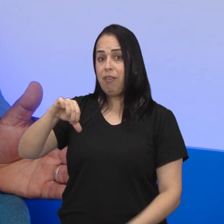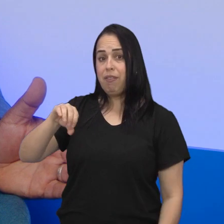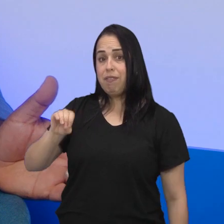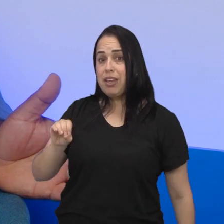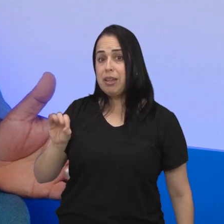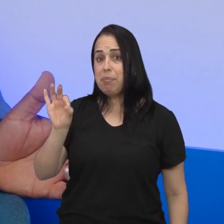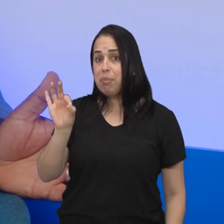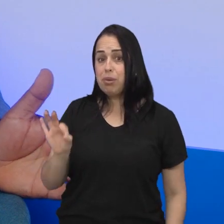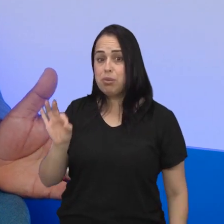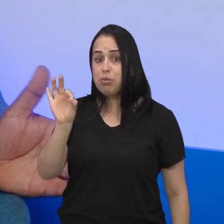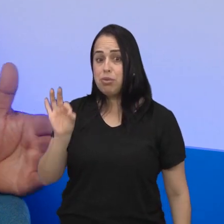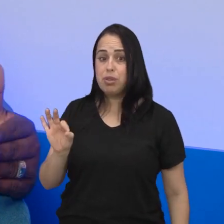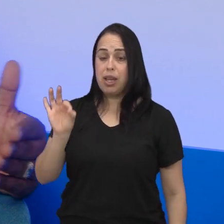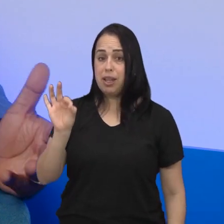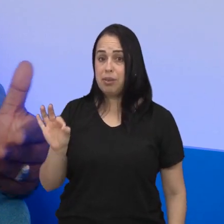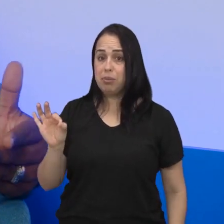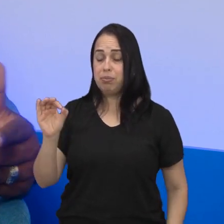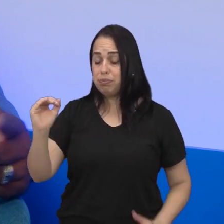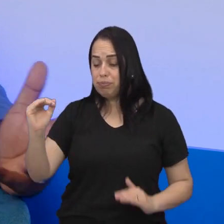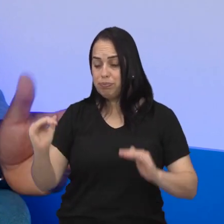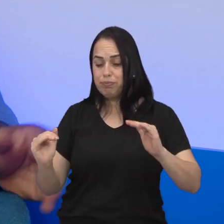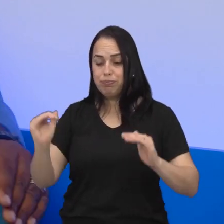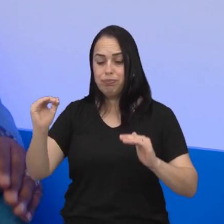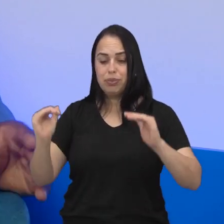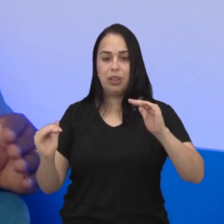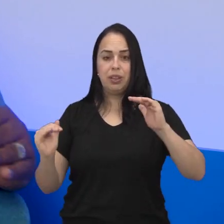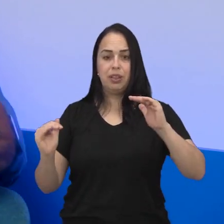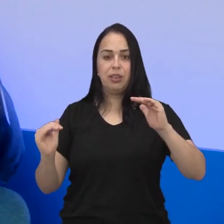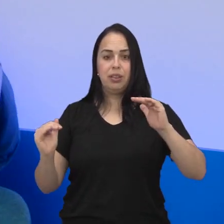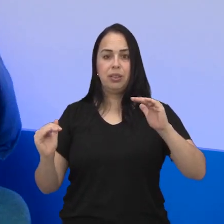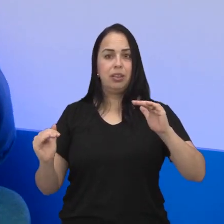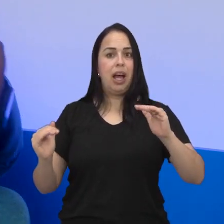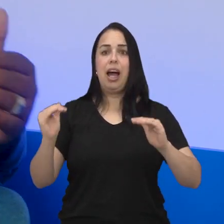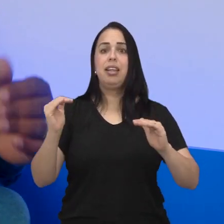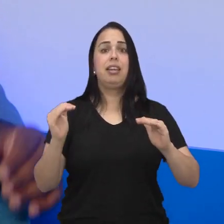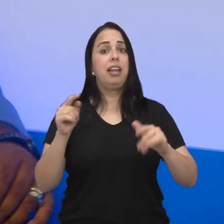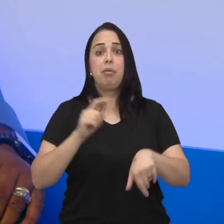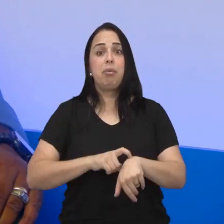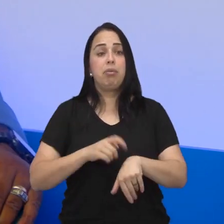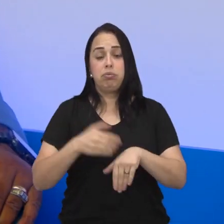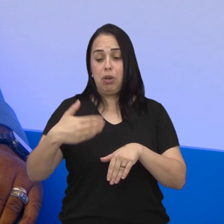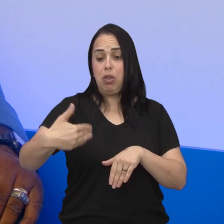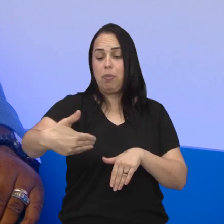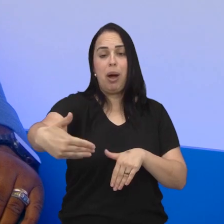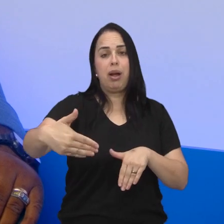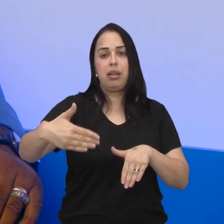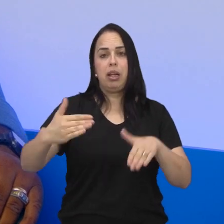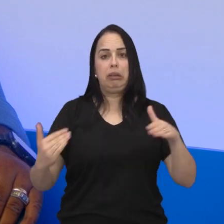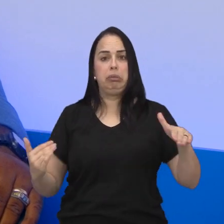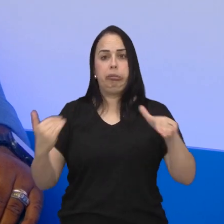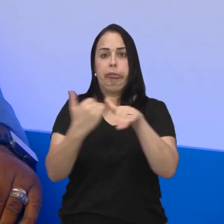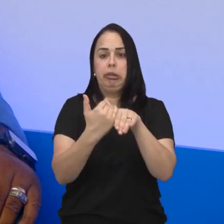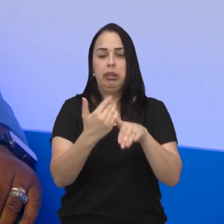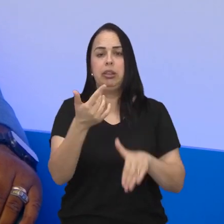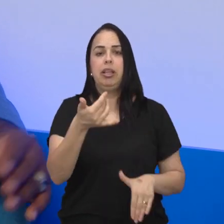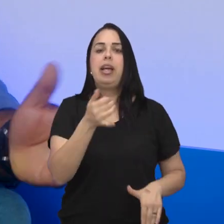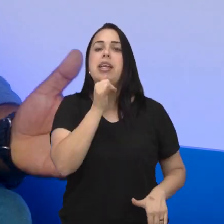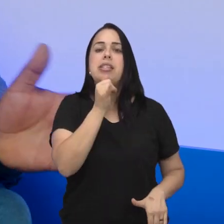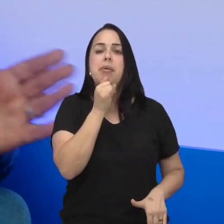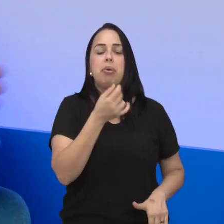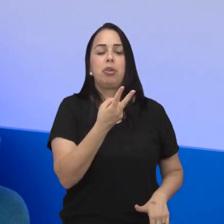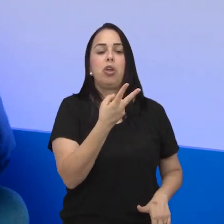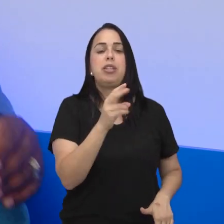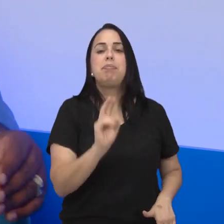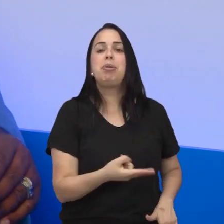quase 90%, né? É o valor de quase 90%. Quer dizer, vai chegar uma hora que vai ficar insustentável, né? É igual você ganhar,